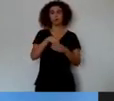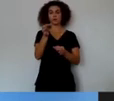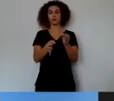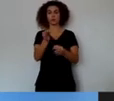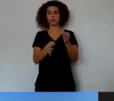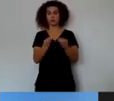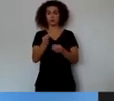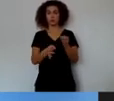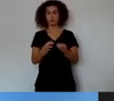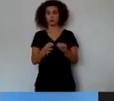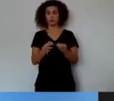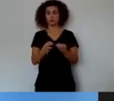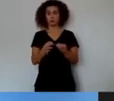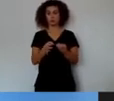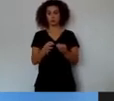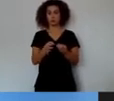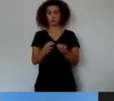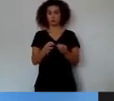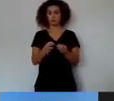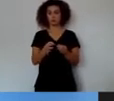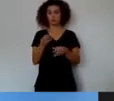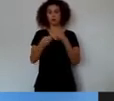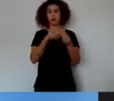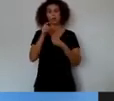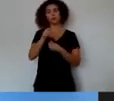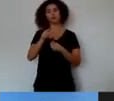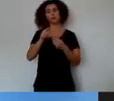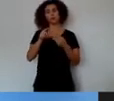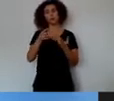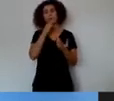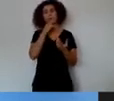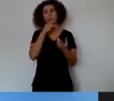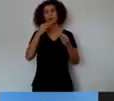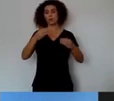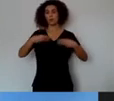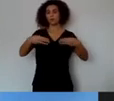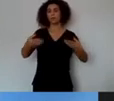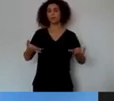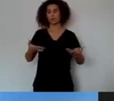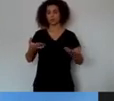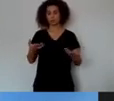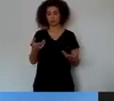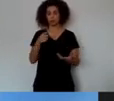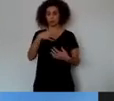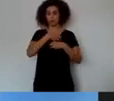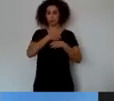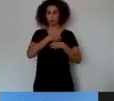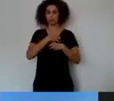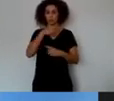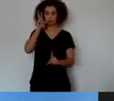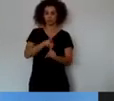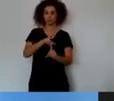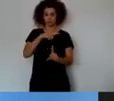justiça, hoje em dia, né? Nosso presidente, nossos ministros e todos esses, né, cargos que estão, né, que